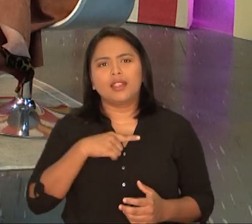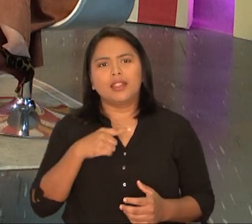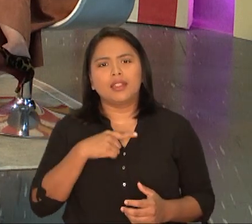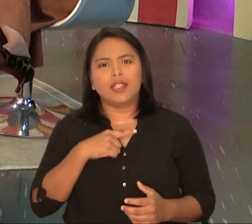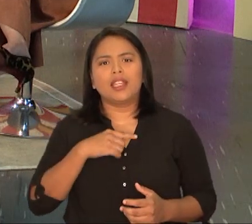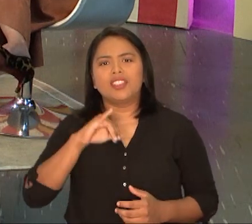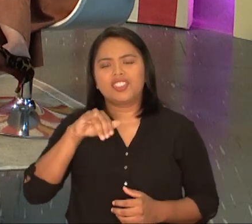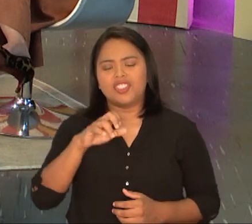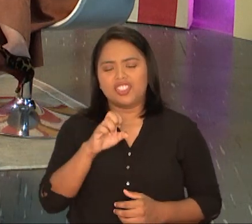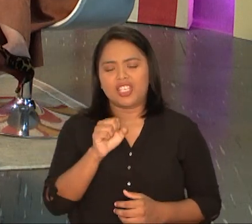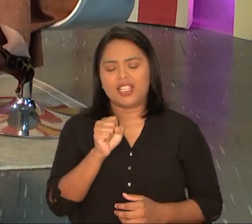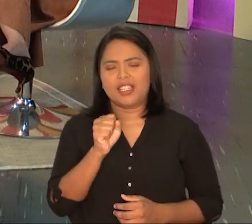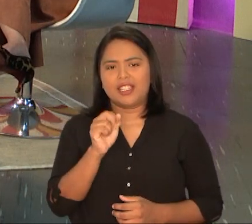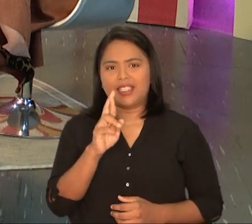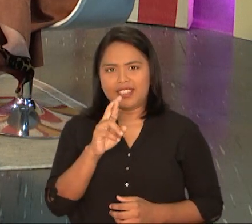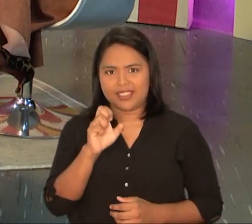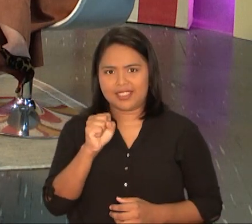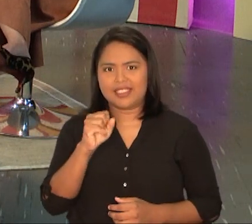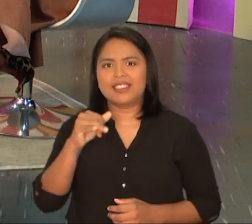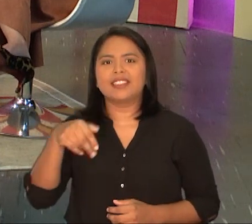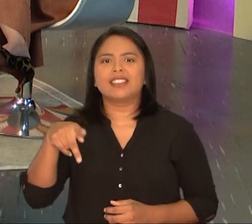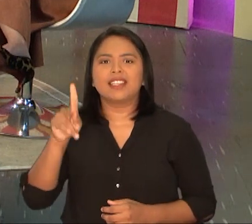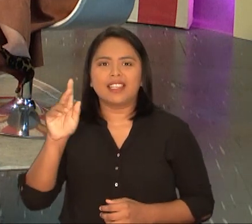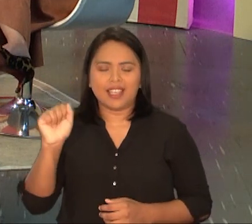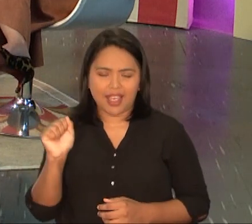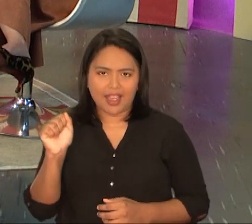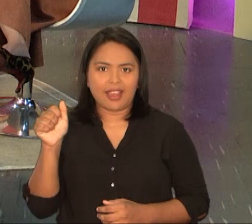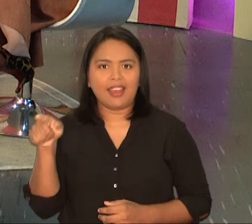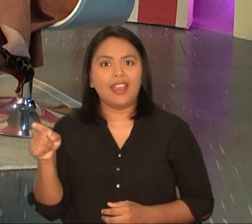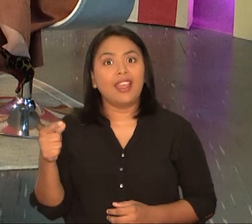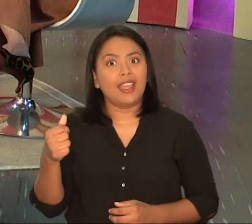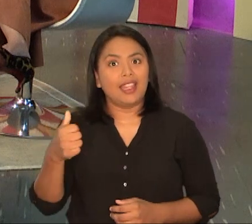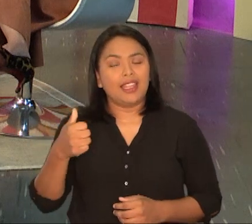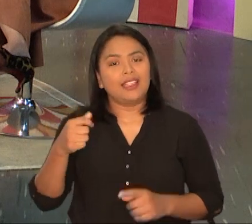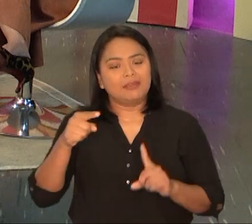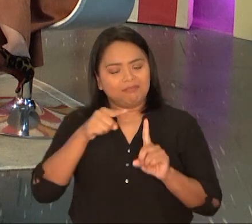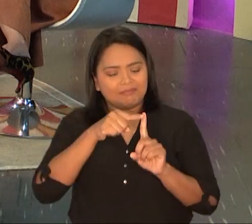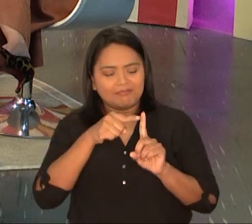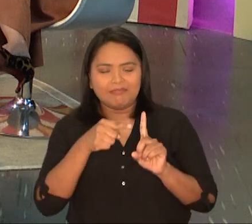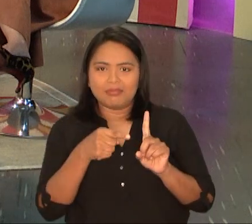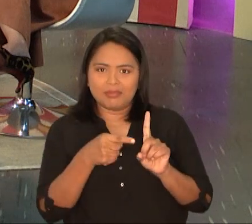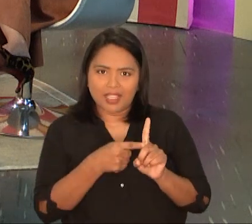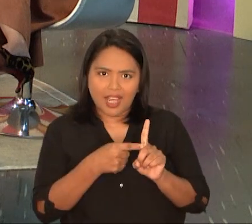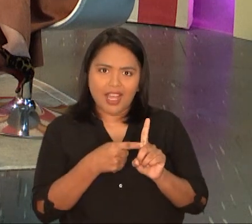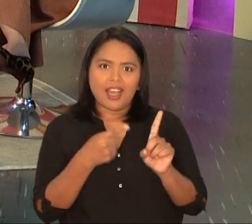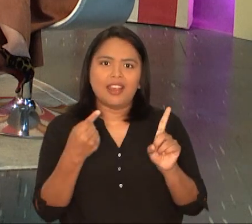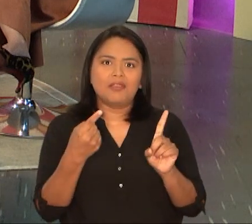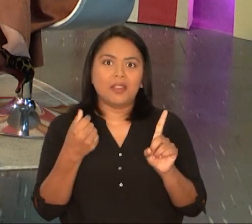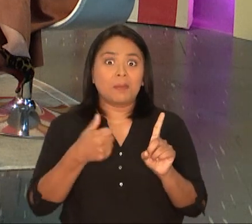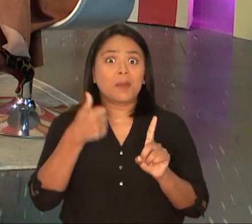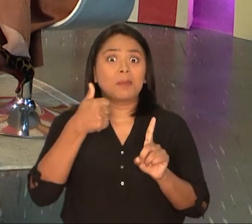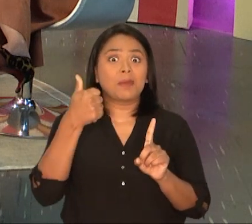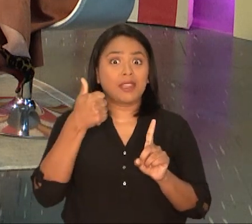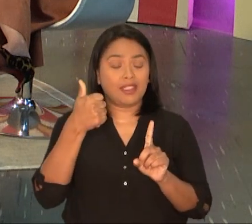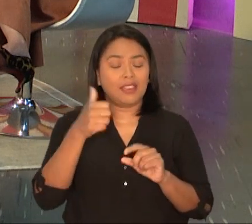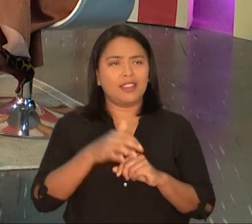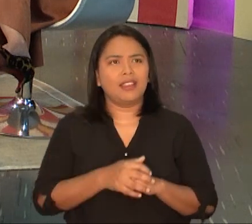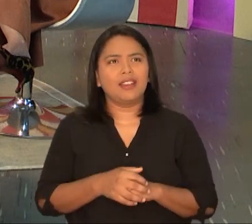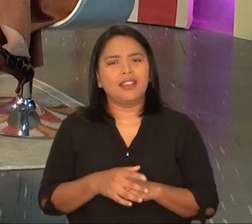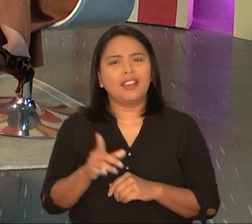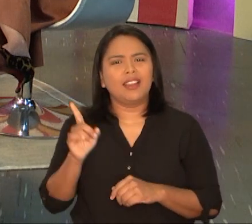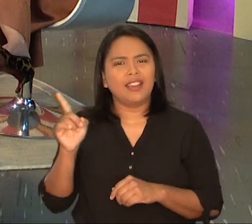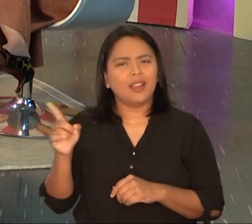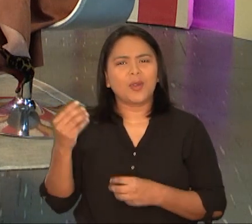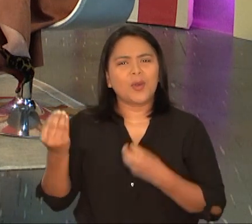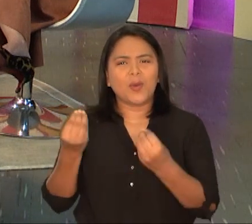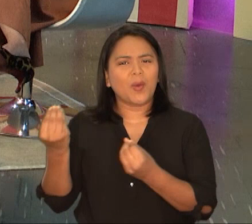Jéssica Soares, né, que é mãe de primeira viagem, né, Jéssica, esperando aí Maria Flor. E a gente quer saber, Maria Flor foi tão